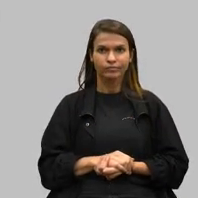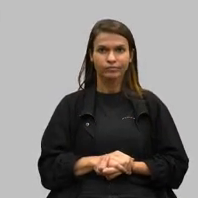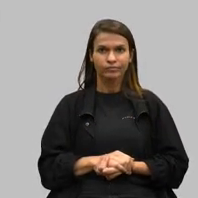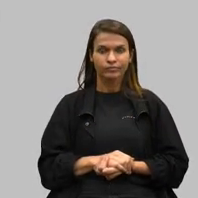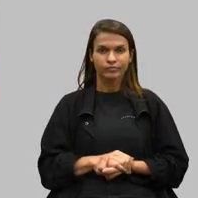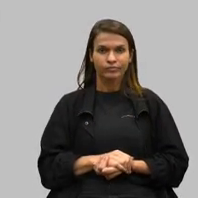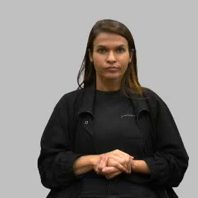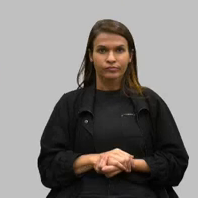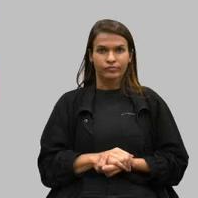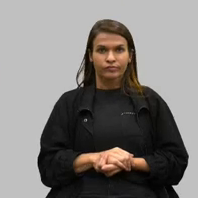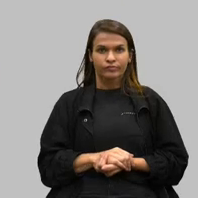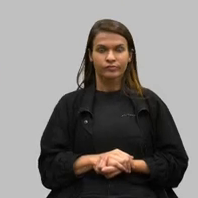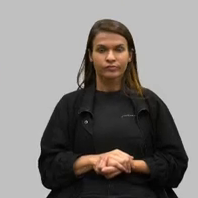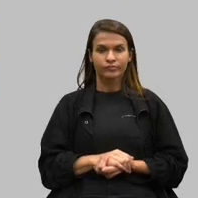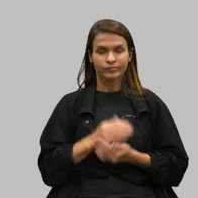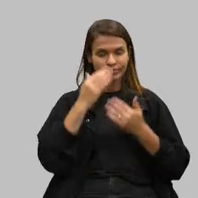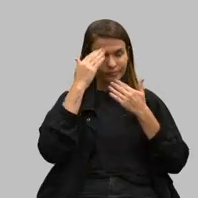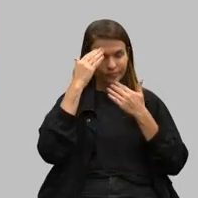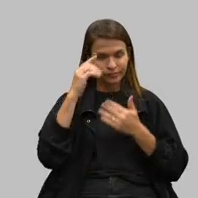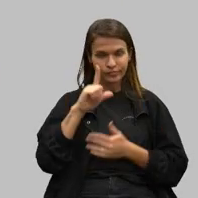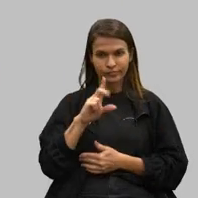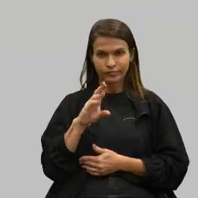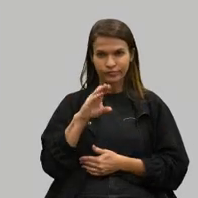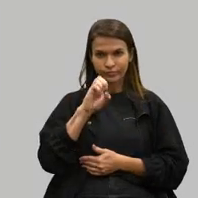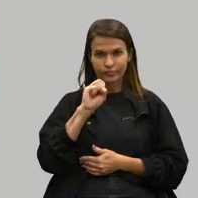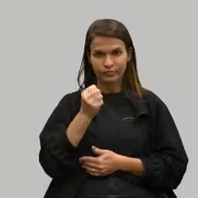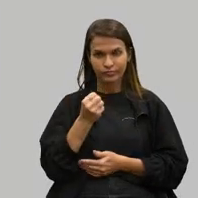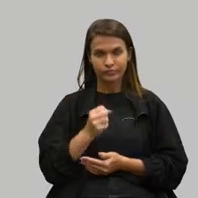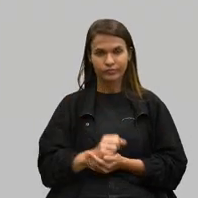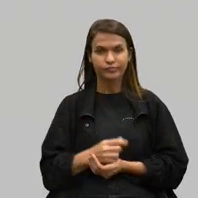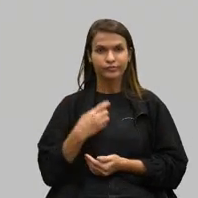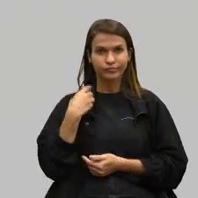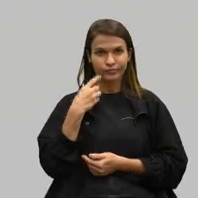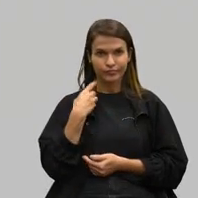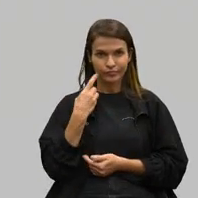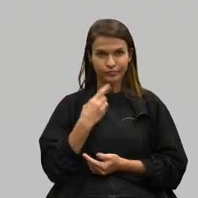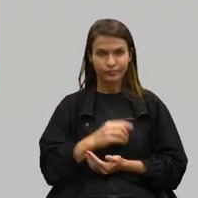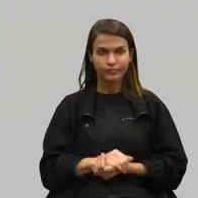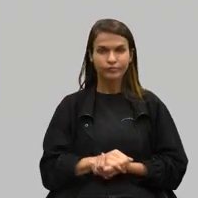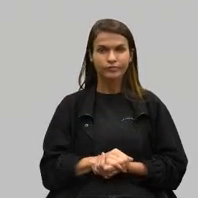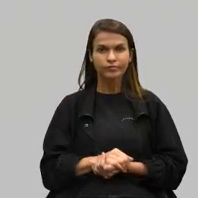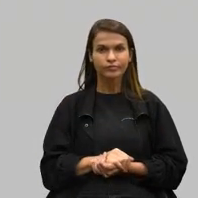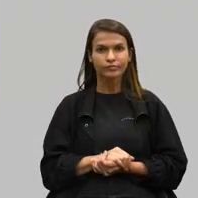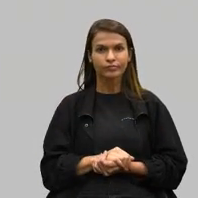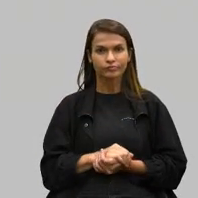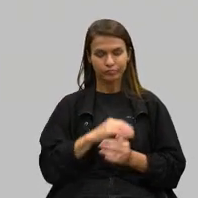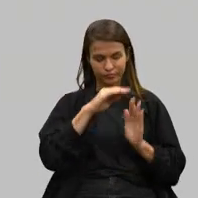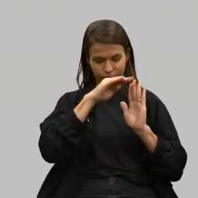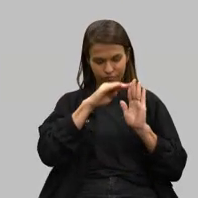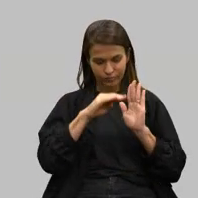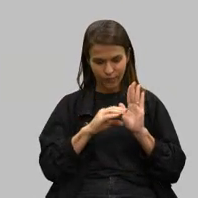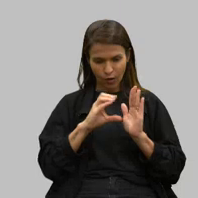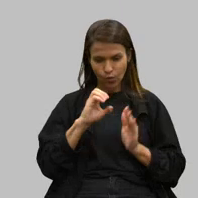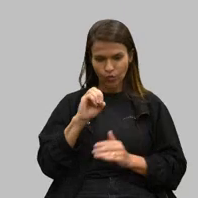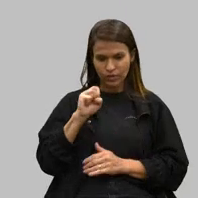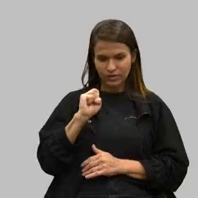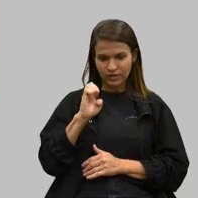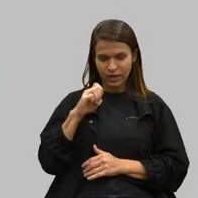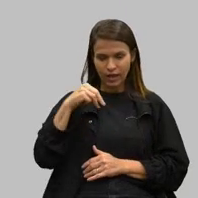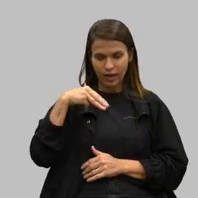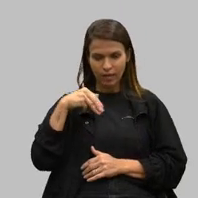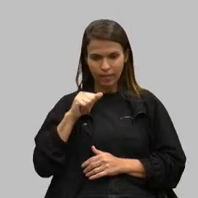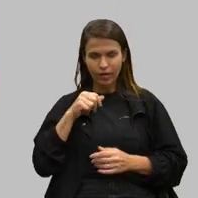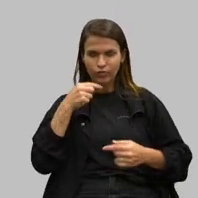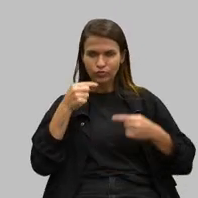Vamos lá. Obrigado, Lucas. Deputado Lucas, vamos lá. Vou em ordem aqui. Sobre o COSEMES, nós estamos discutindo com o próprio